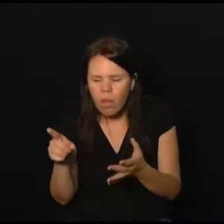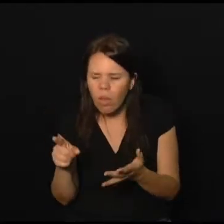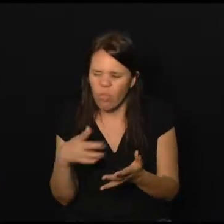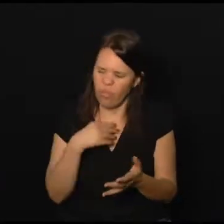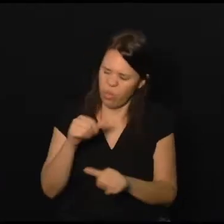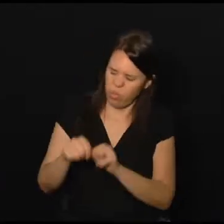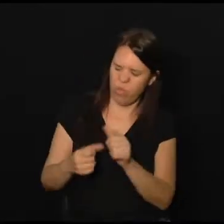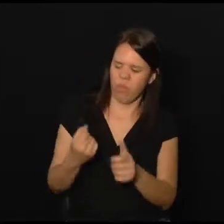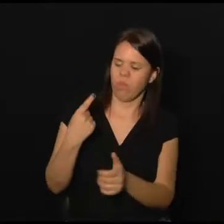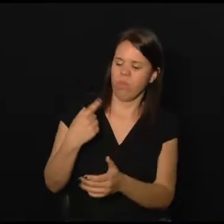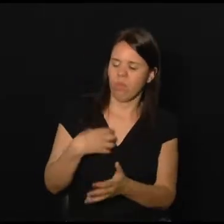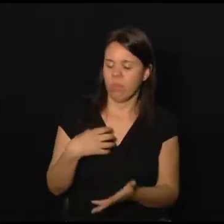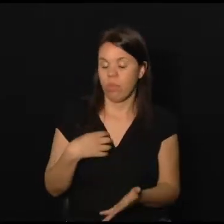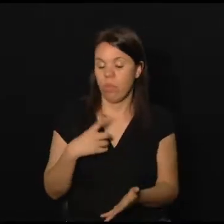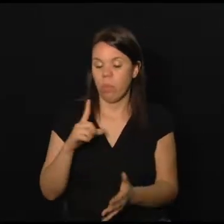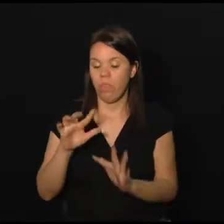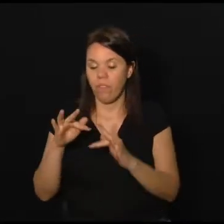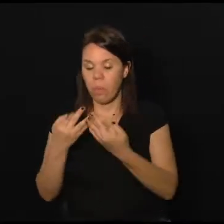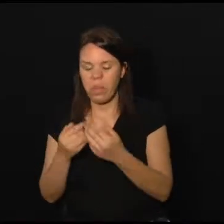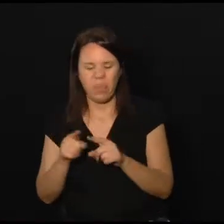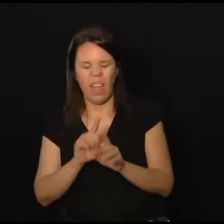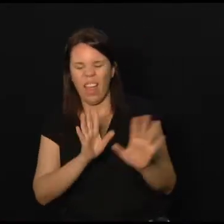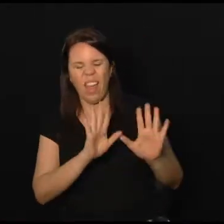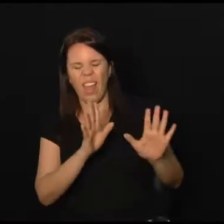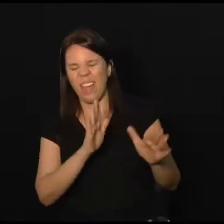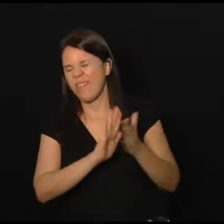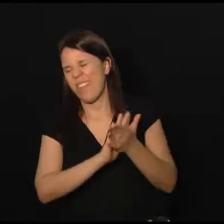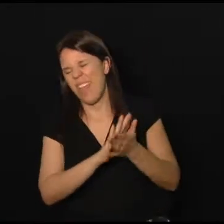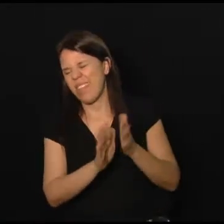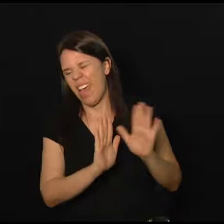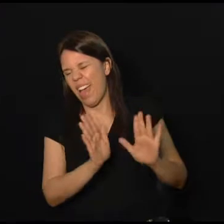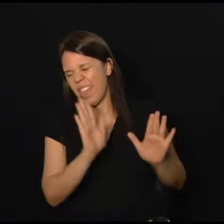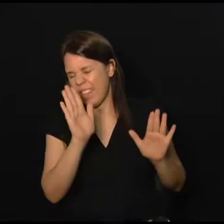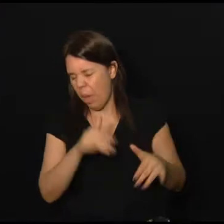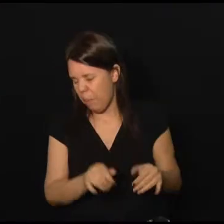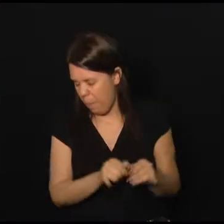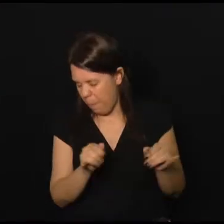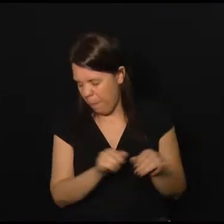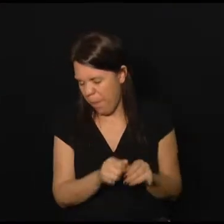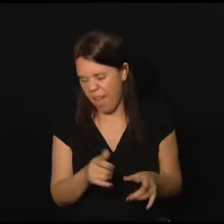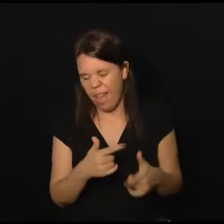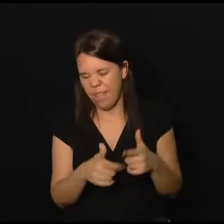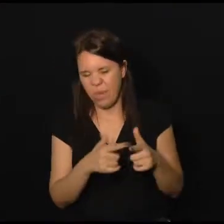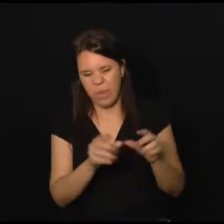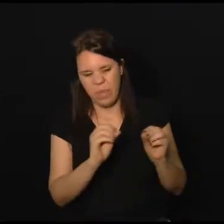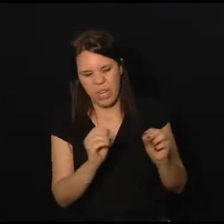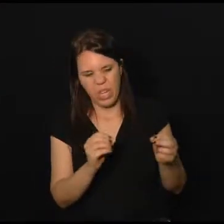acontece? A família entra num processo de negação. Ela tem dificuldade de aceitar